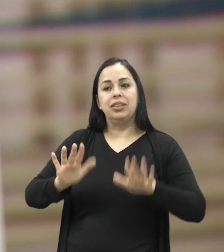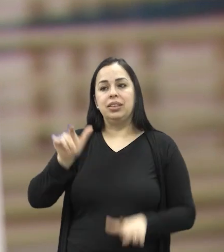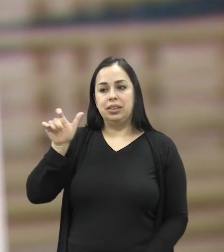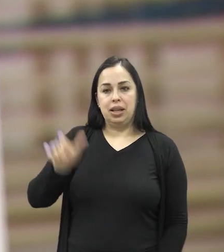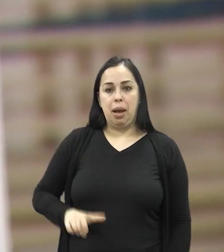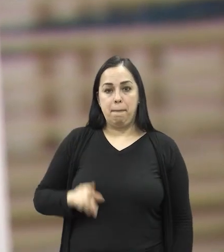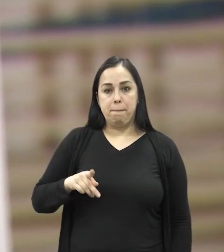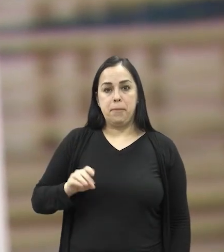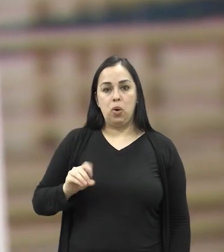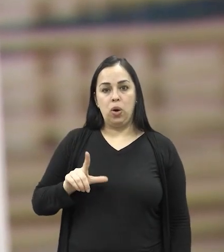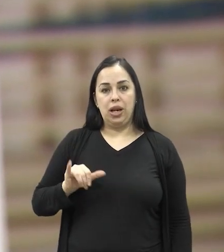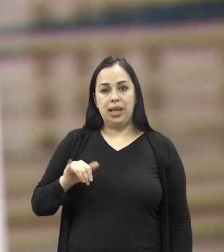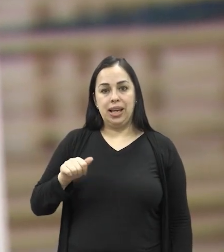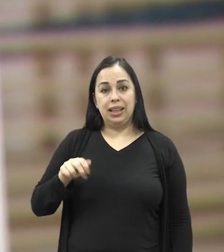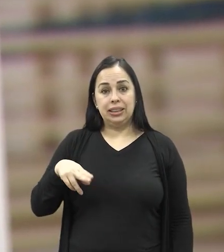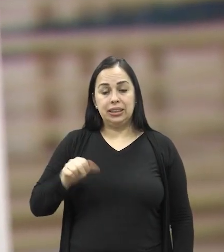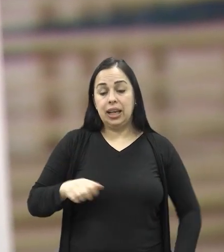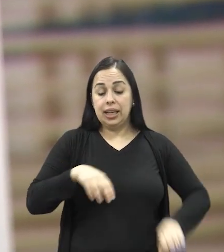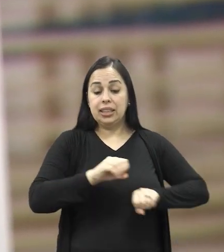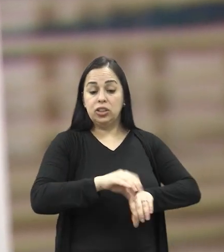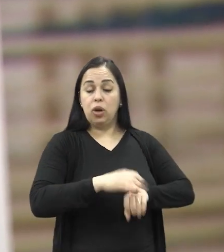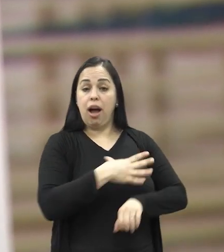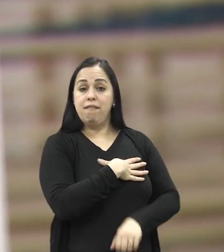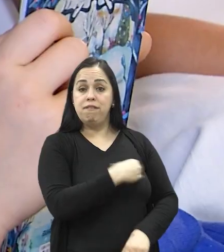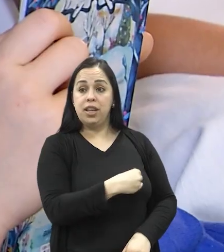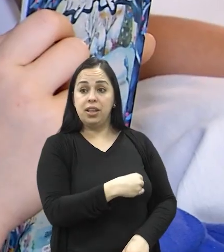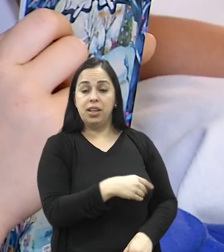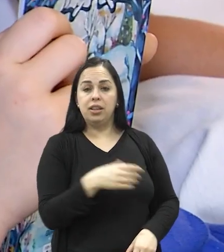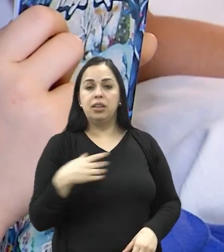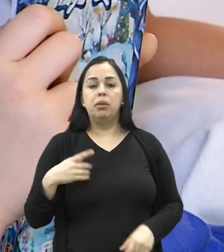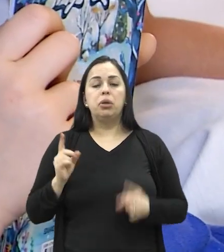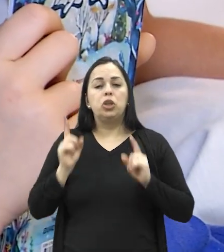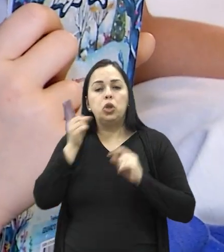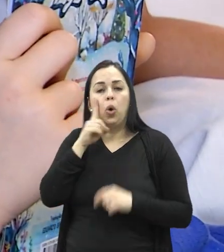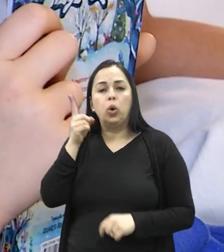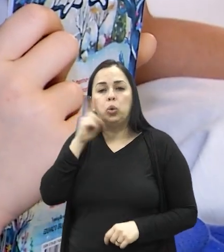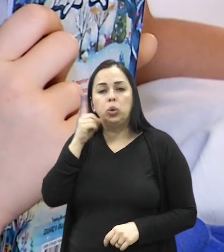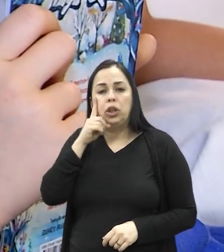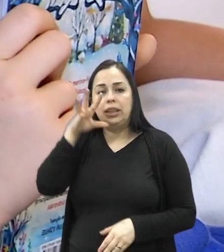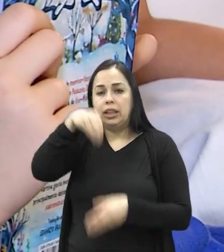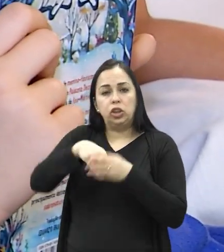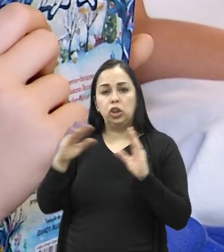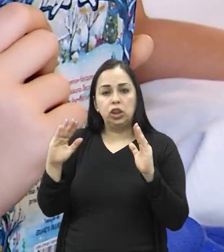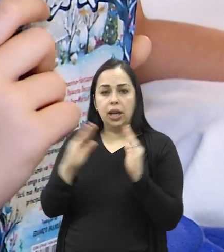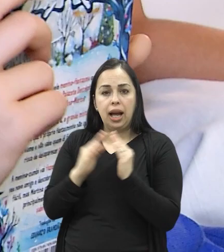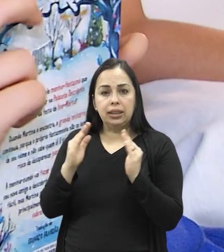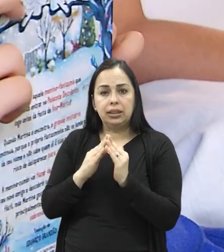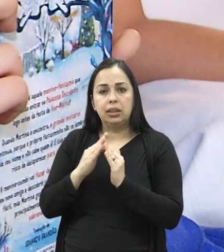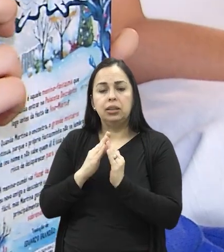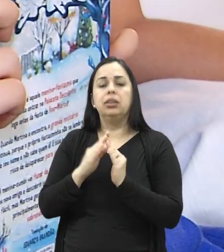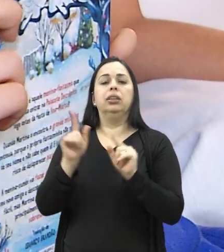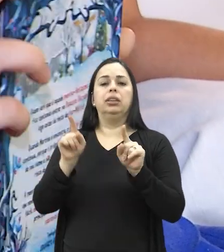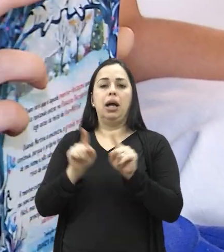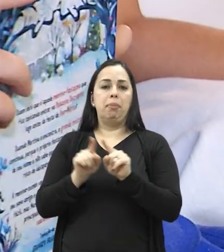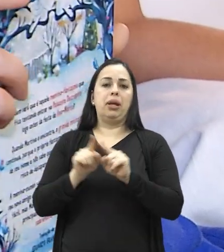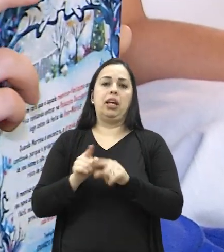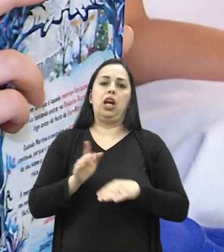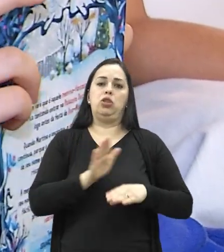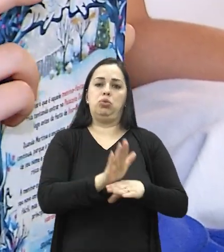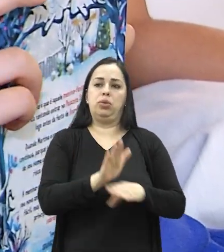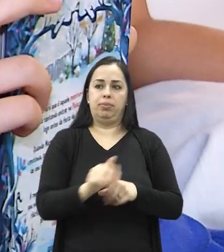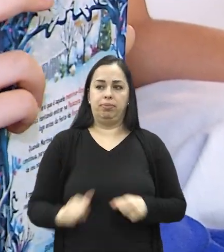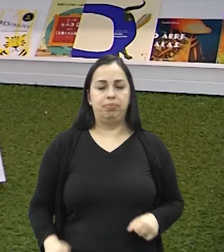Liz. A Poliana desenvolveu o hábito de ler na filha a partir da rotina diária em casa. Um cuidado que